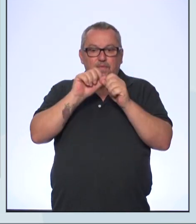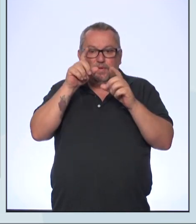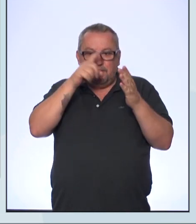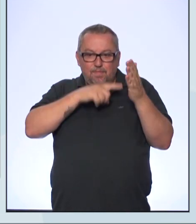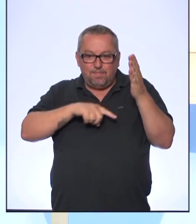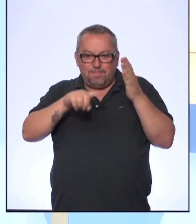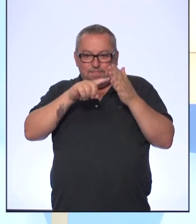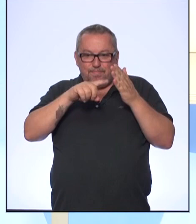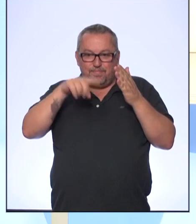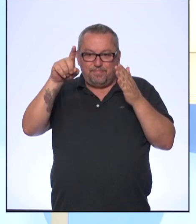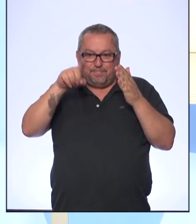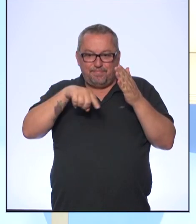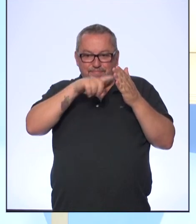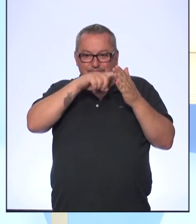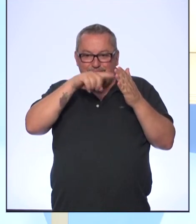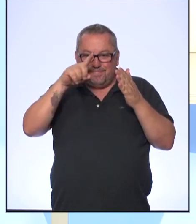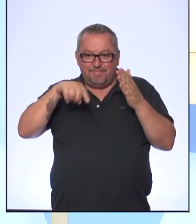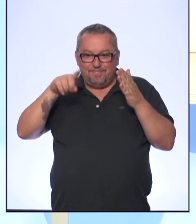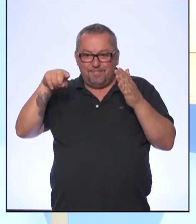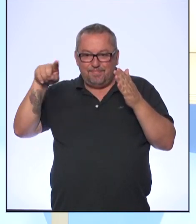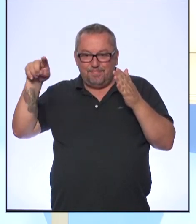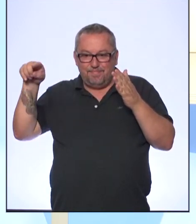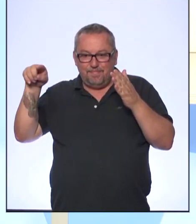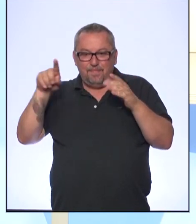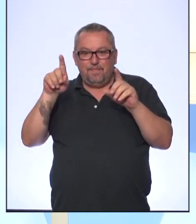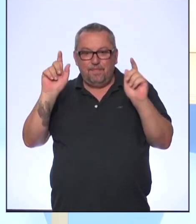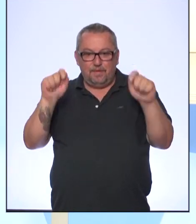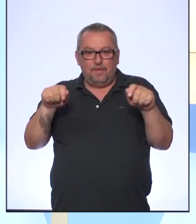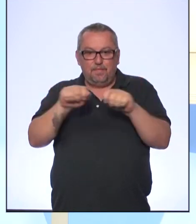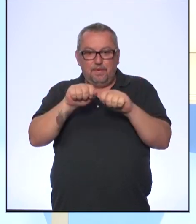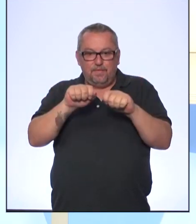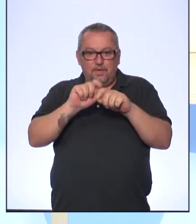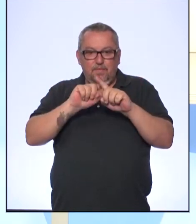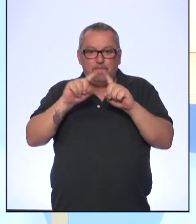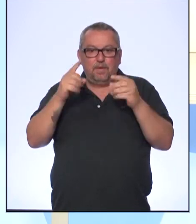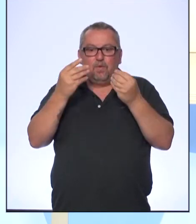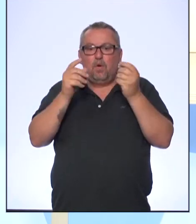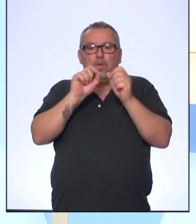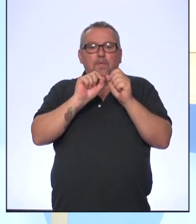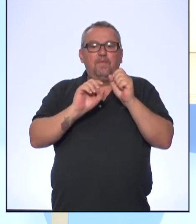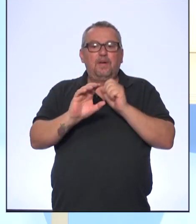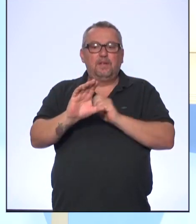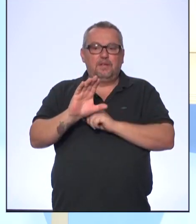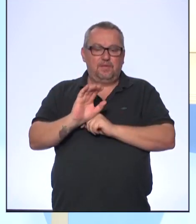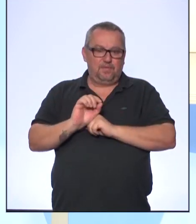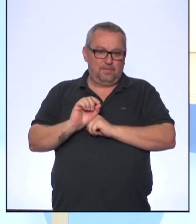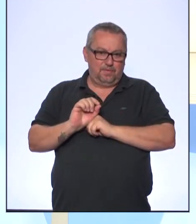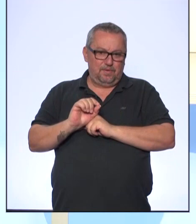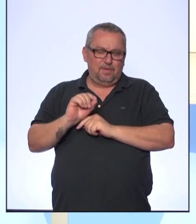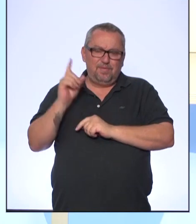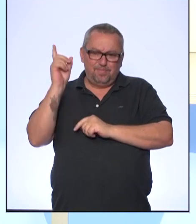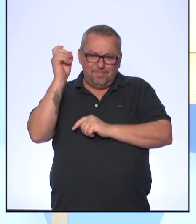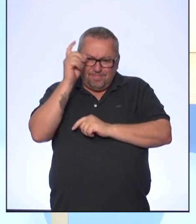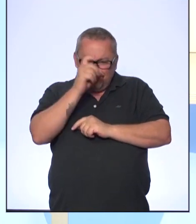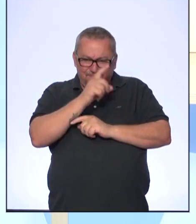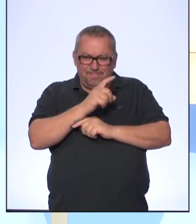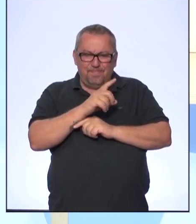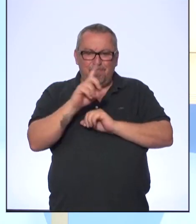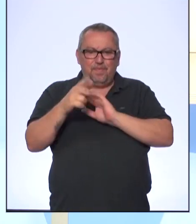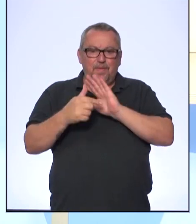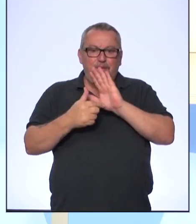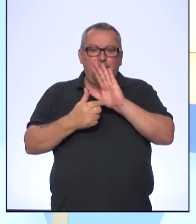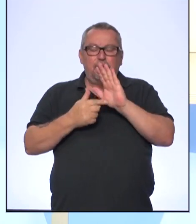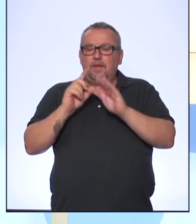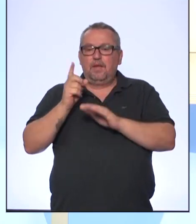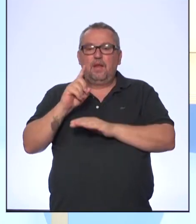dos modelos que a gente pode identificar. Só que, e como faz isso, né? Será que é complicado? Eu vou mostrar para vocês